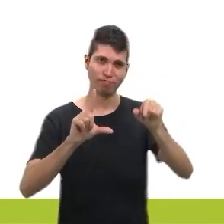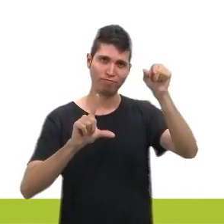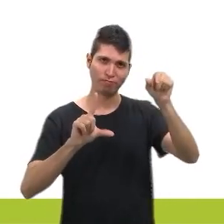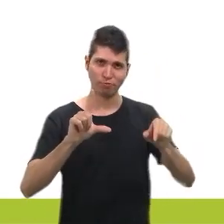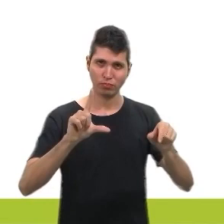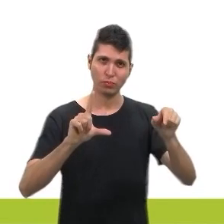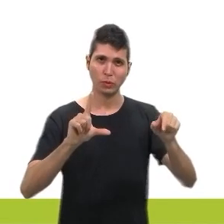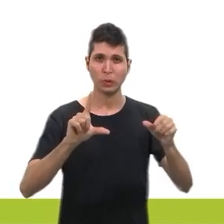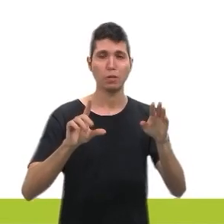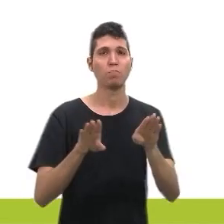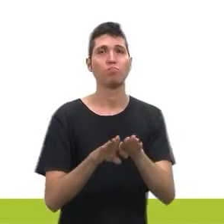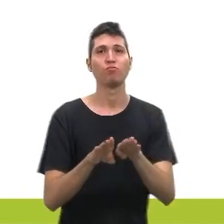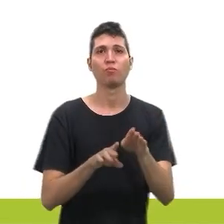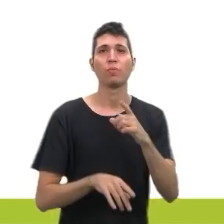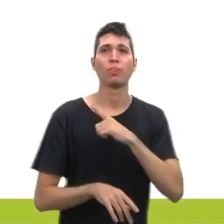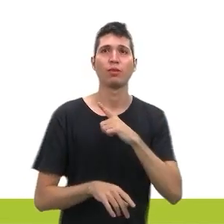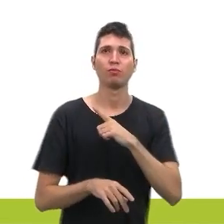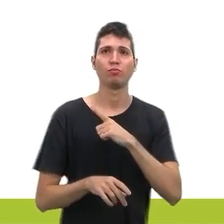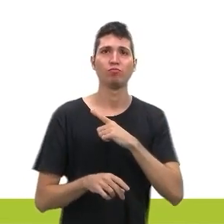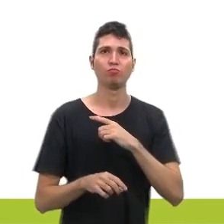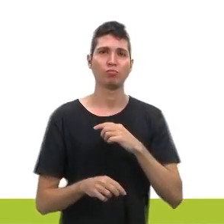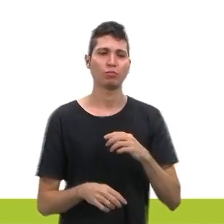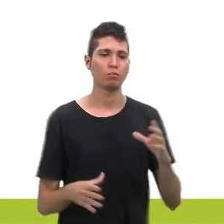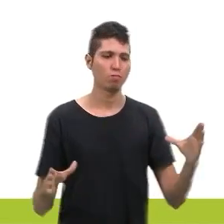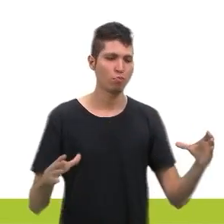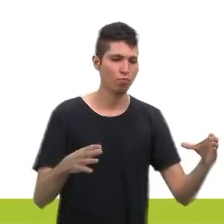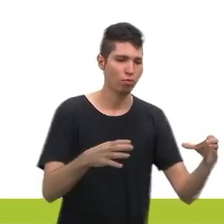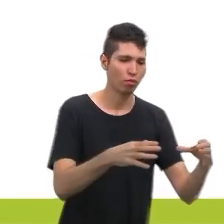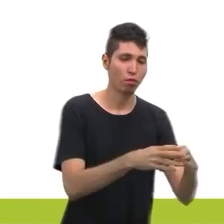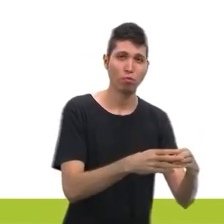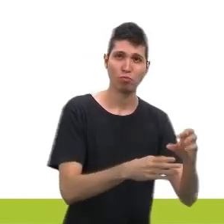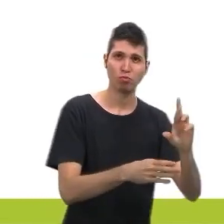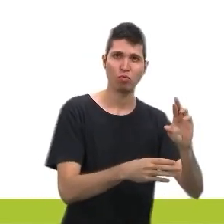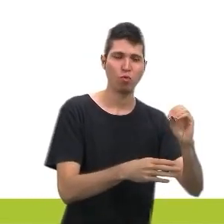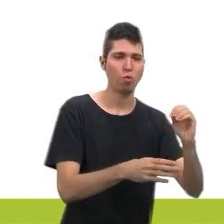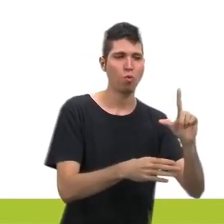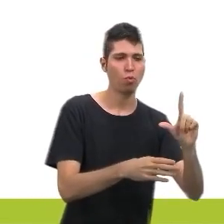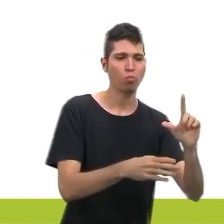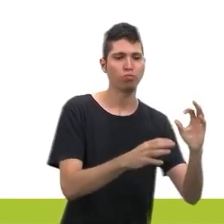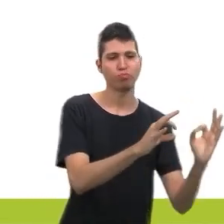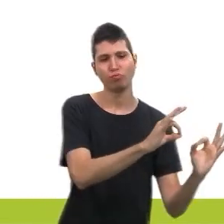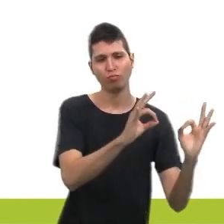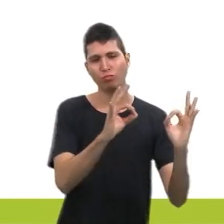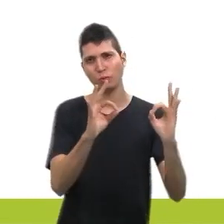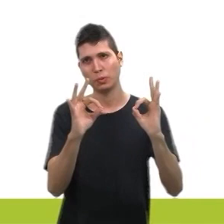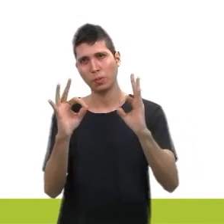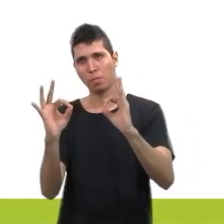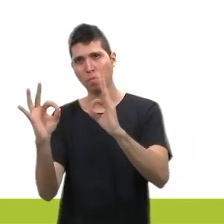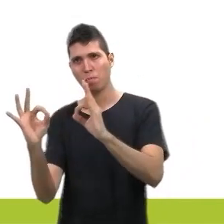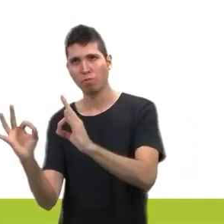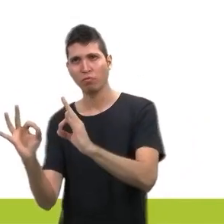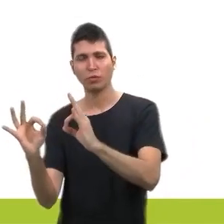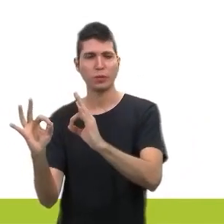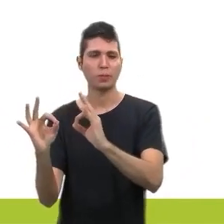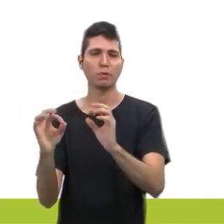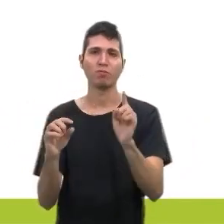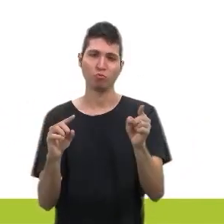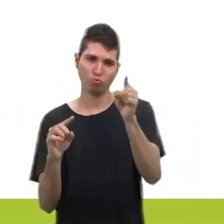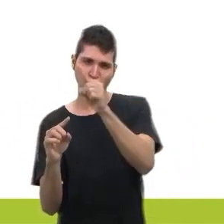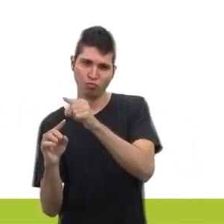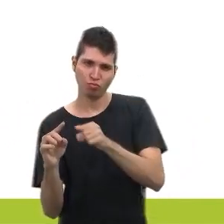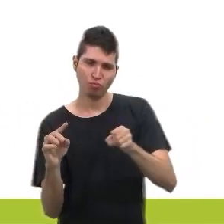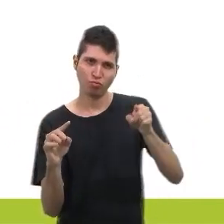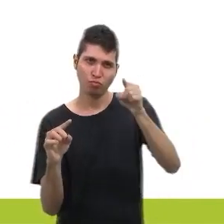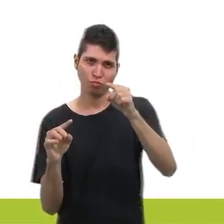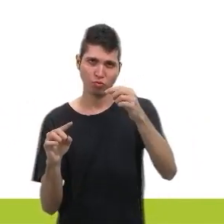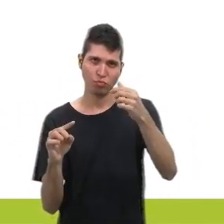que ele fez? Ele já montou aqui ó, o rol, né, em ordem crescente, estabeleceu os dois termos centrais, lembra que eu falei? Quando o